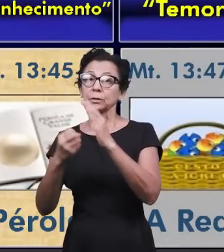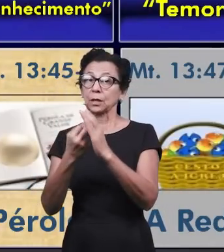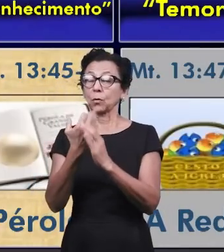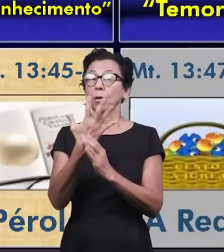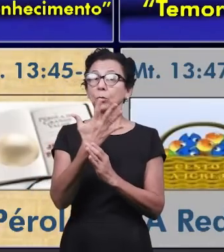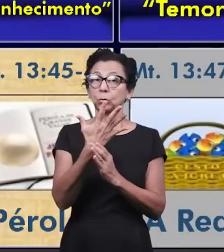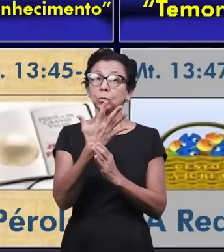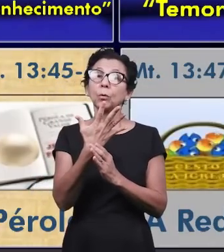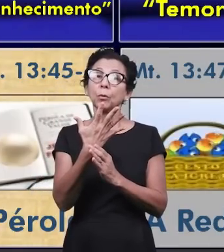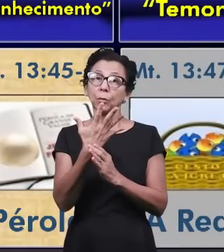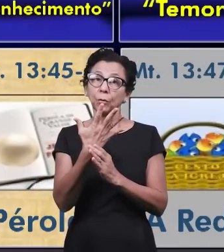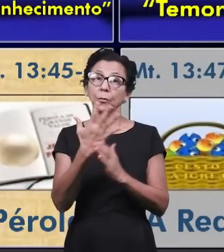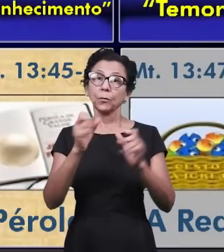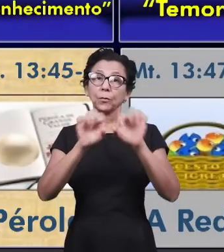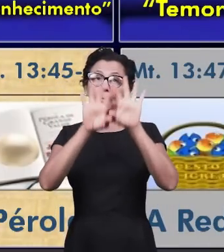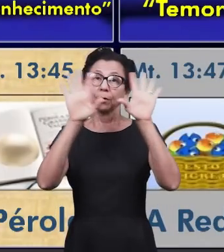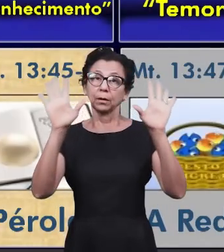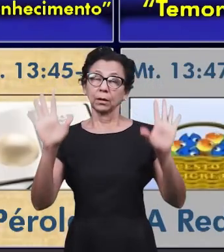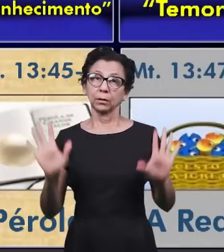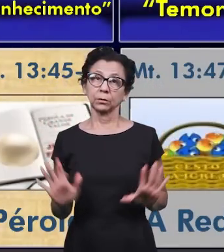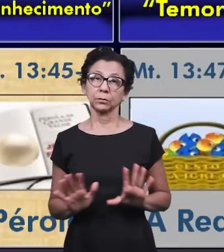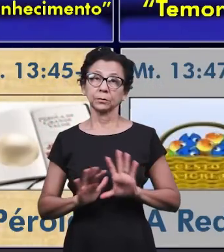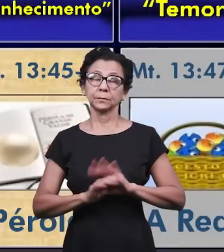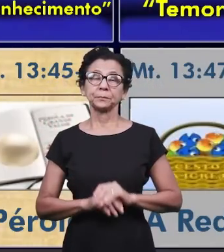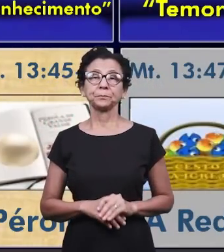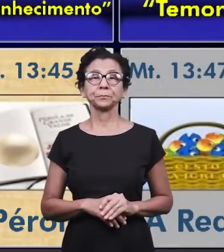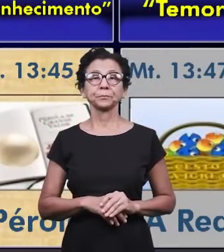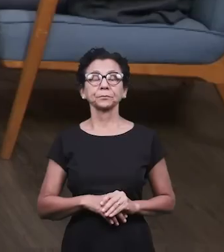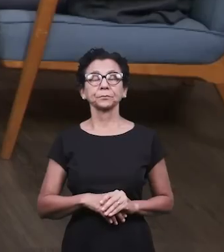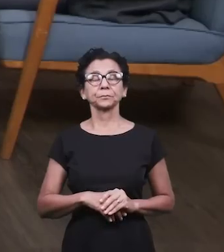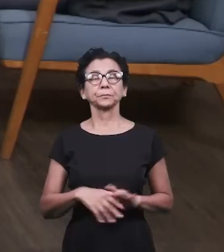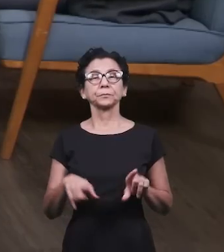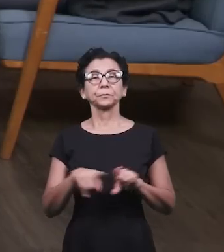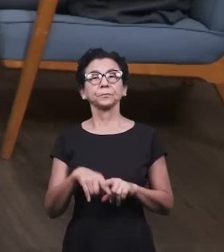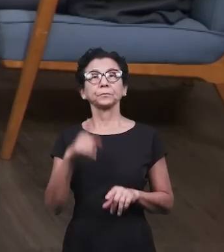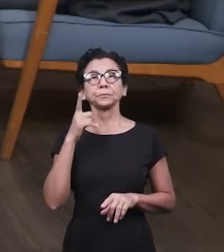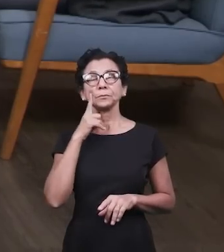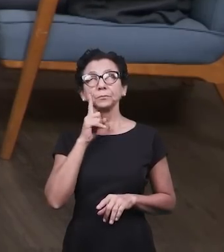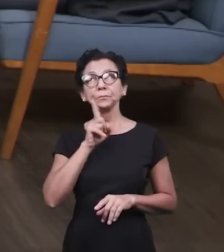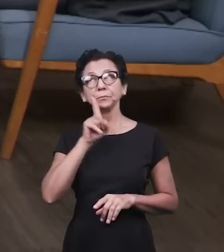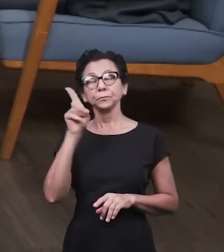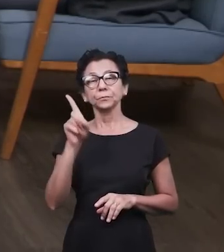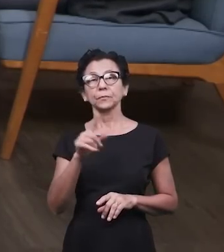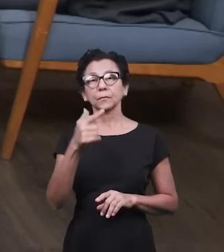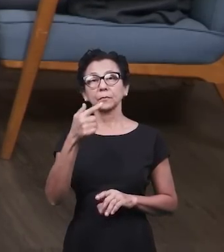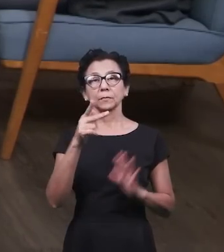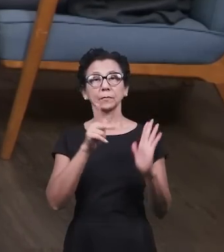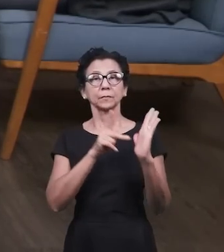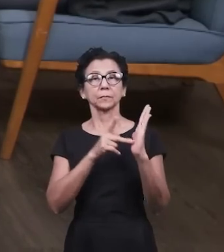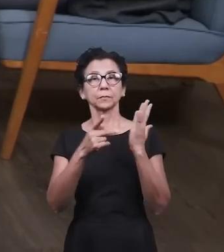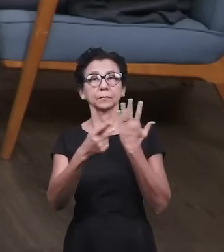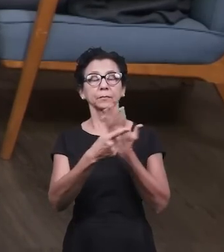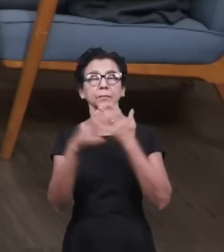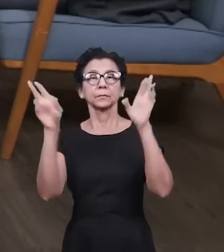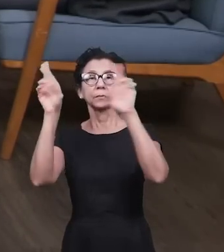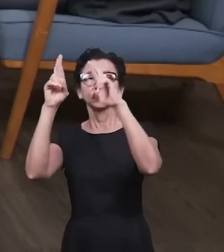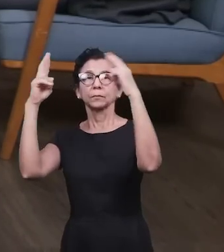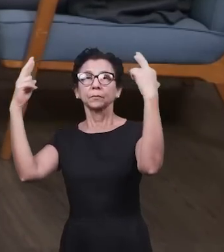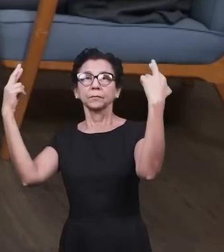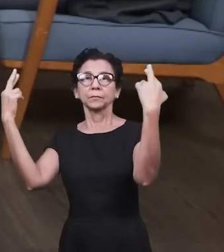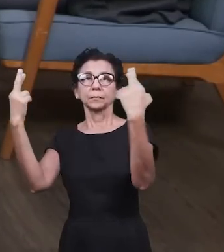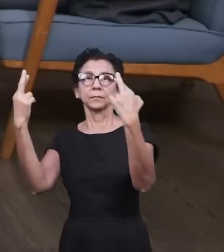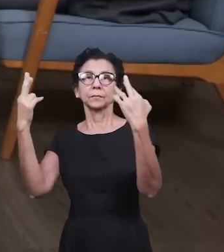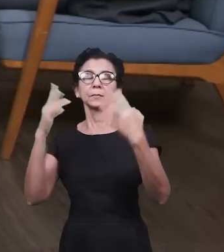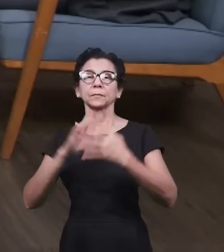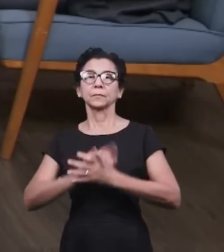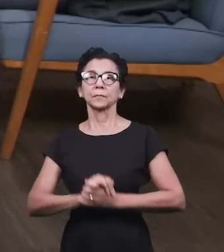Senhor Jesus, está claríssimo no Apocalipse, e as 7 parábolas do reino. Está aí esse quadro